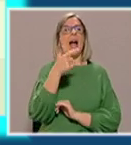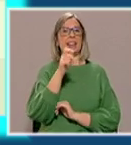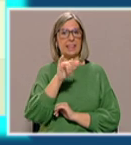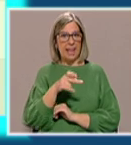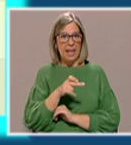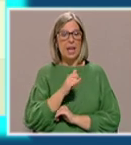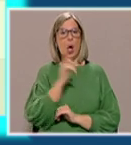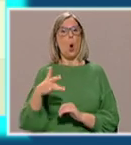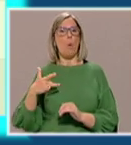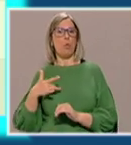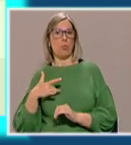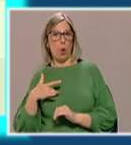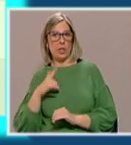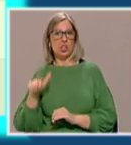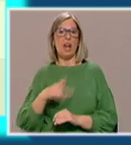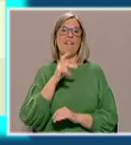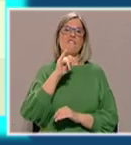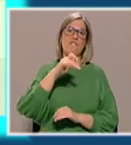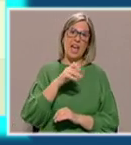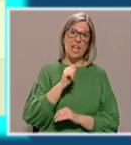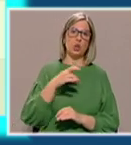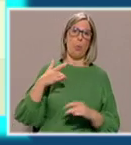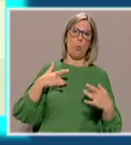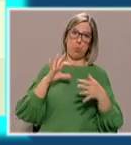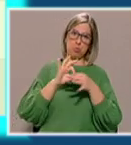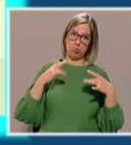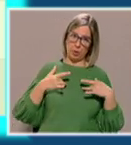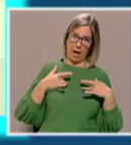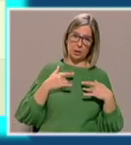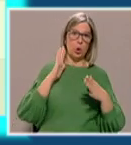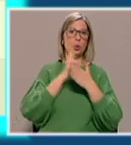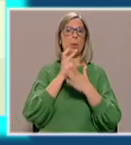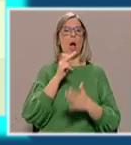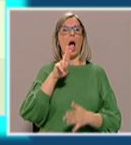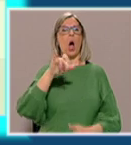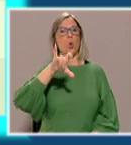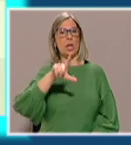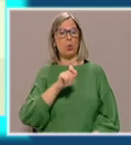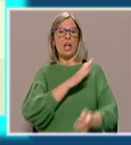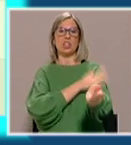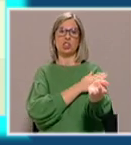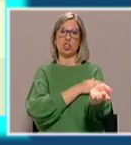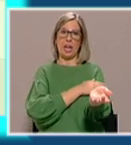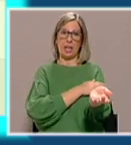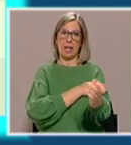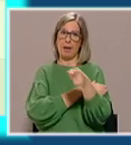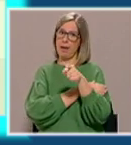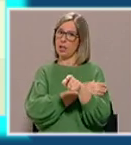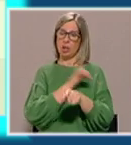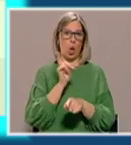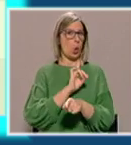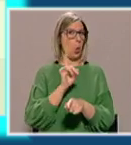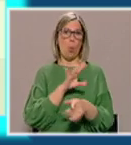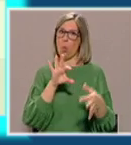veias pulmonares, a aurícula esquerda. Pensem lá bem, não se deixem enganar. Este percurso não é da circulação